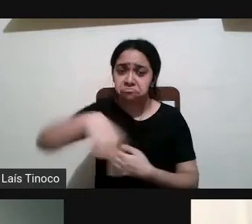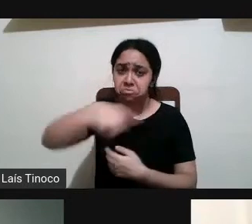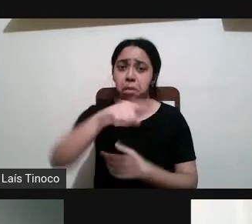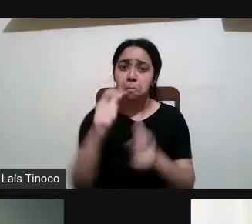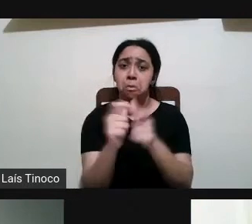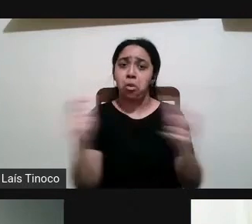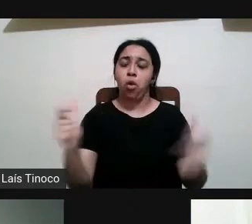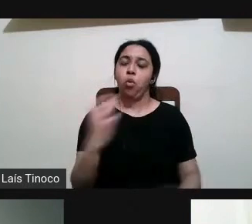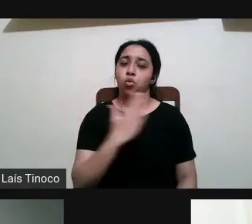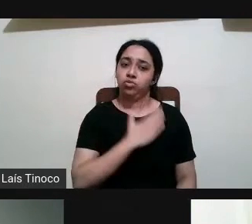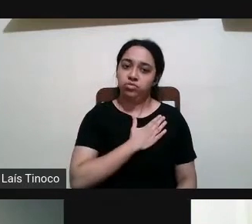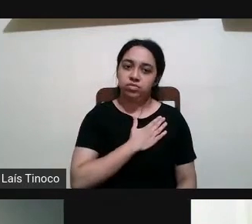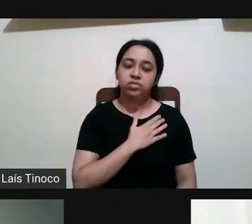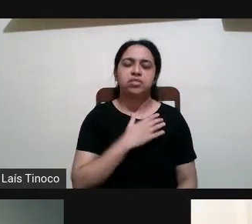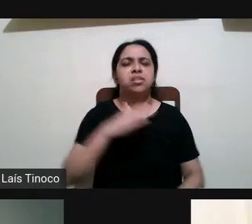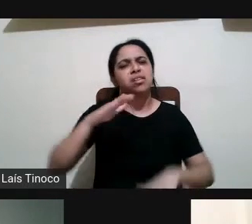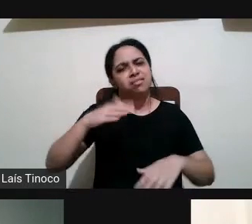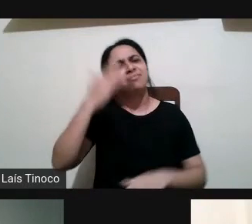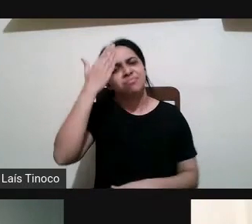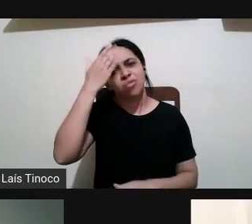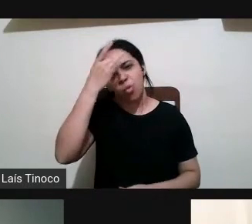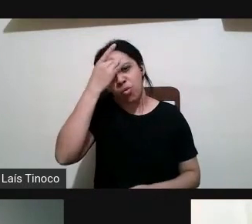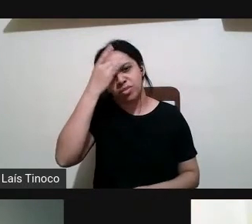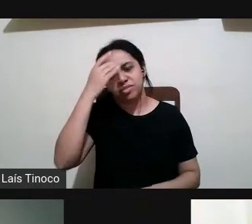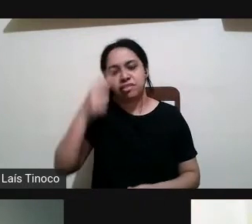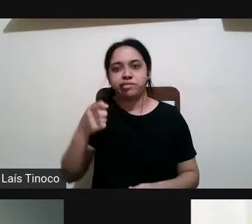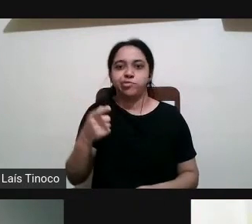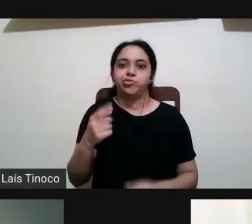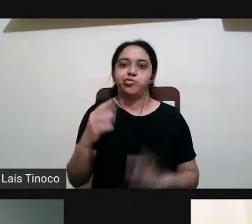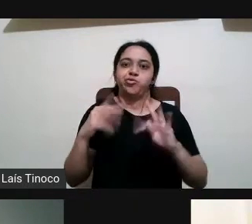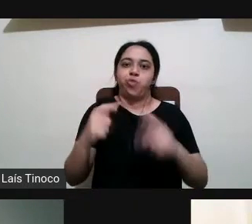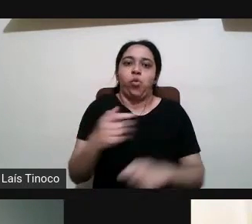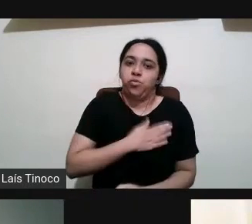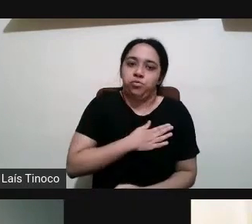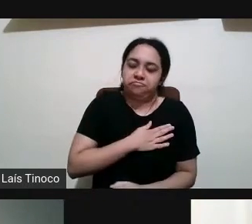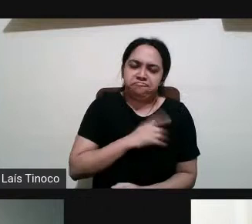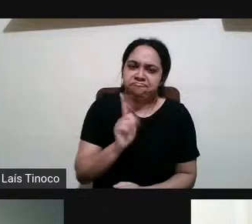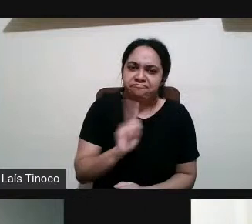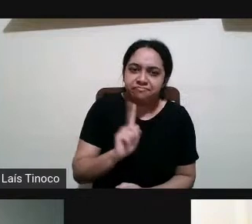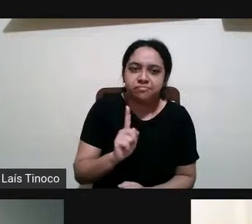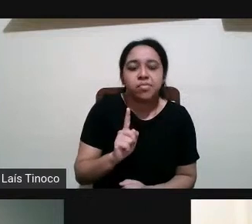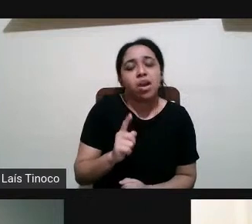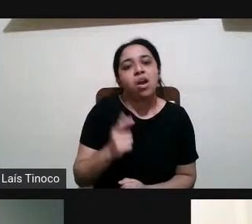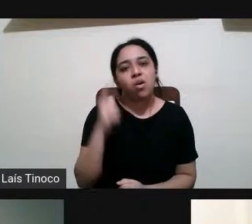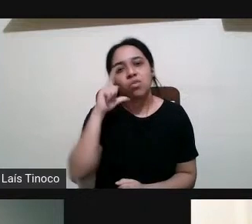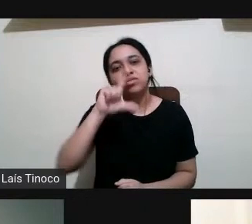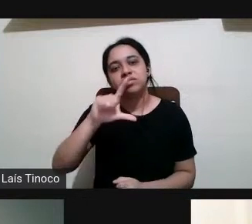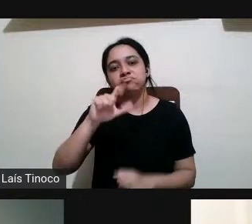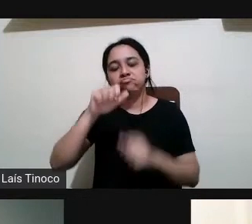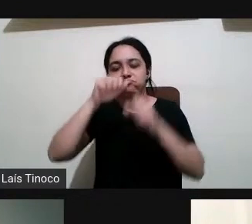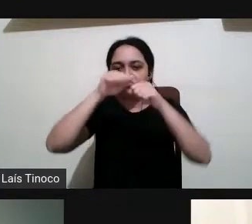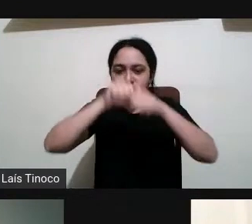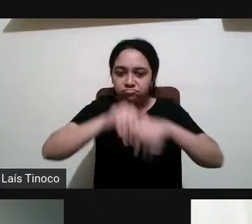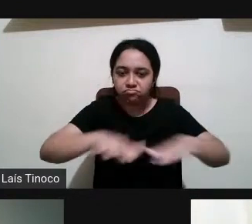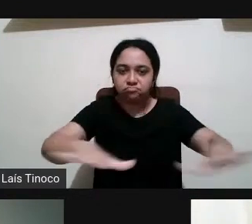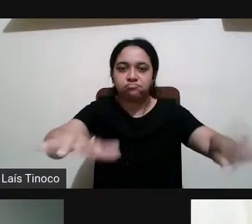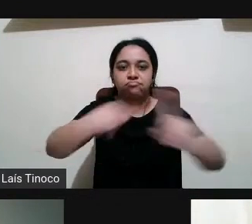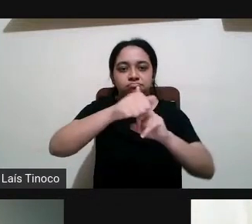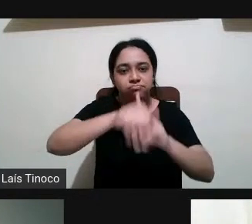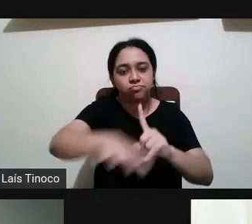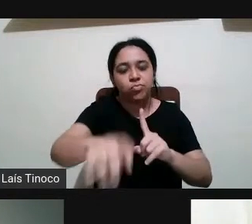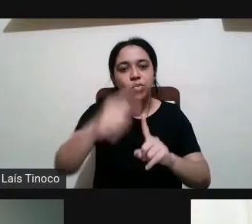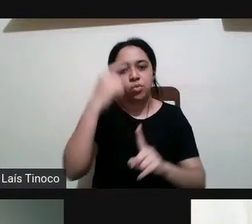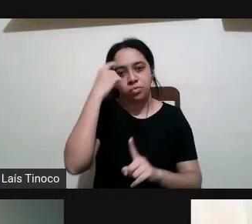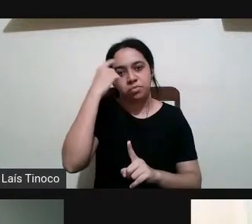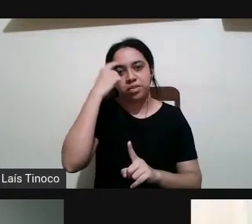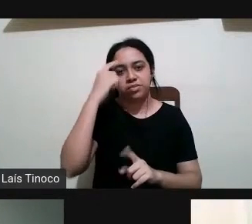Eu sei que a gente não consegue agradar todo mundo, mas eu acredito que a gente conseguiu levar para vocês um pouquinho do que a gente idealizou. O